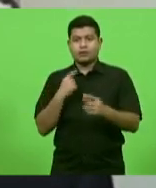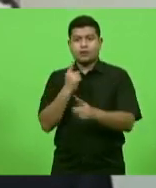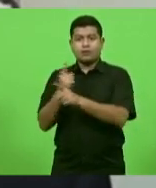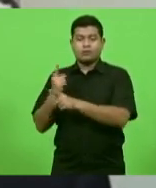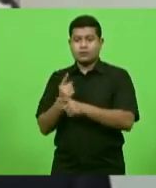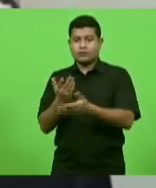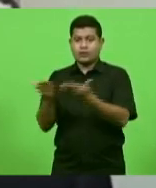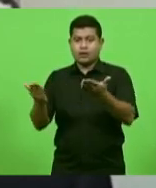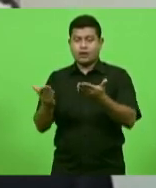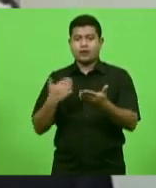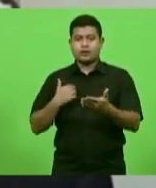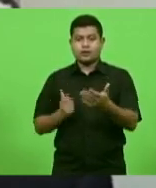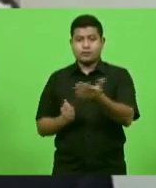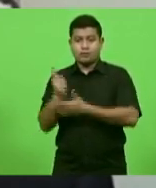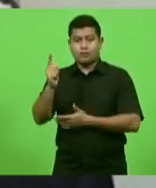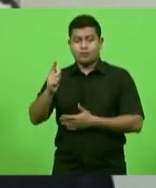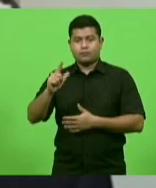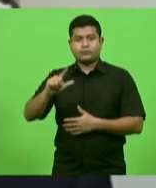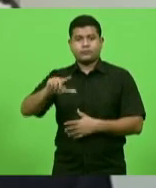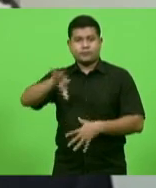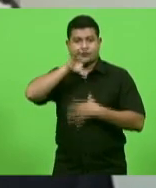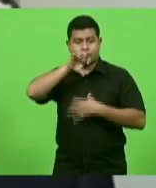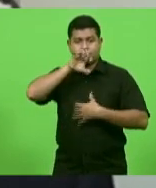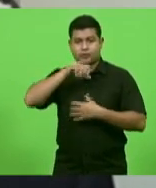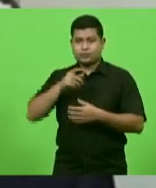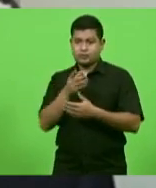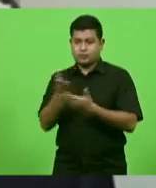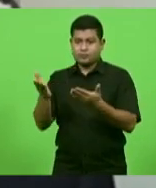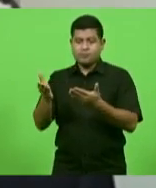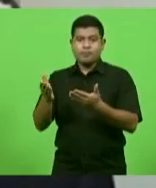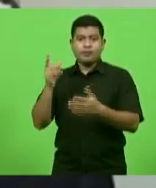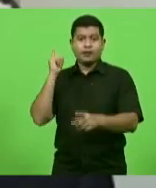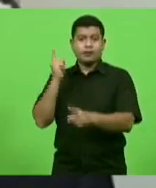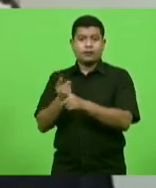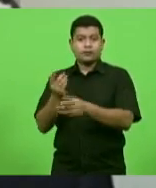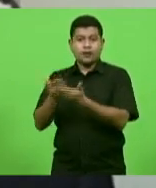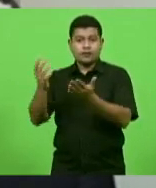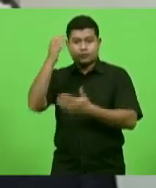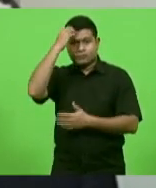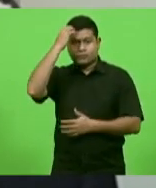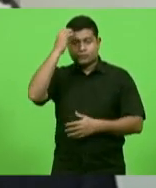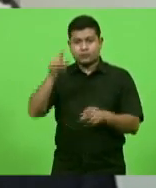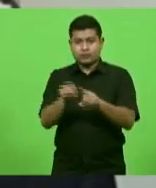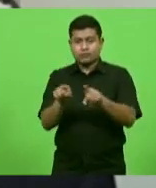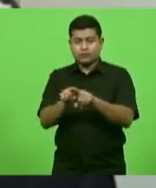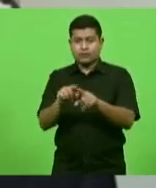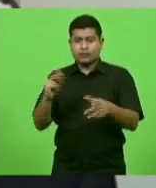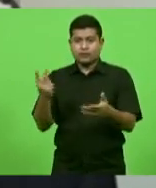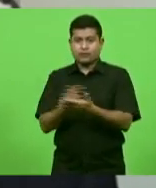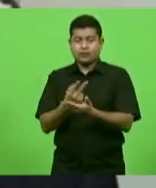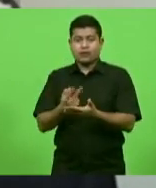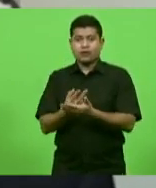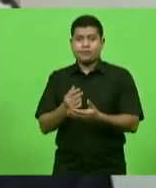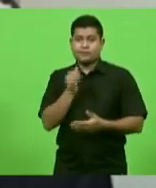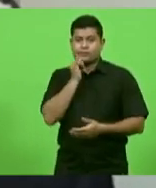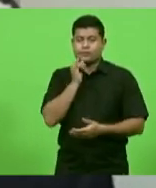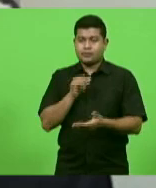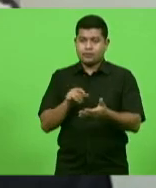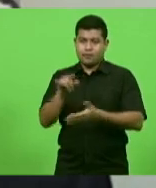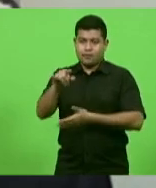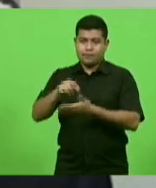aquisições de respiradores junto à empresa veganet e apurar possíveis irregularidades nos processos de contratação